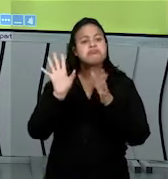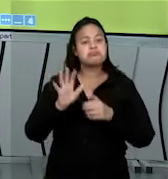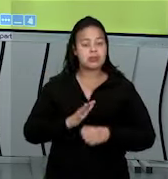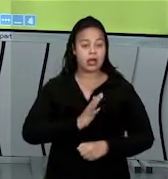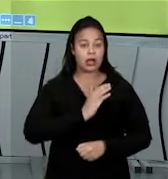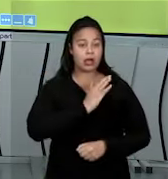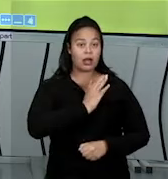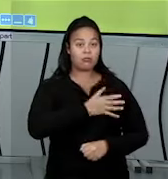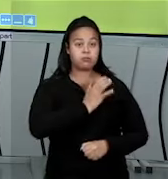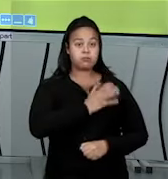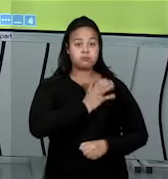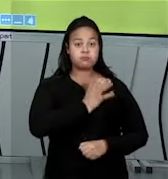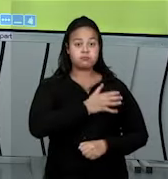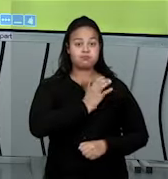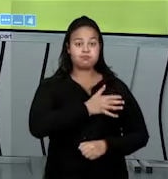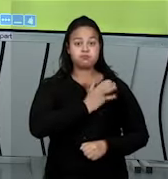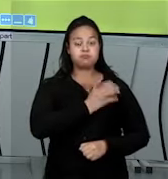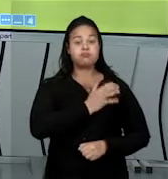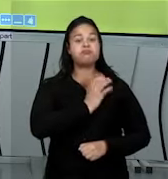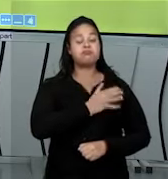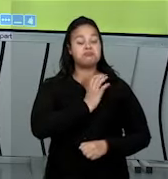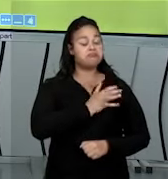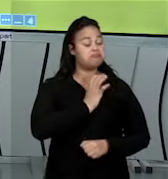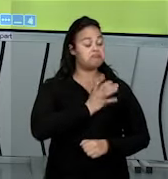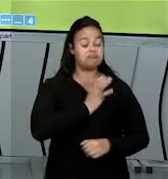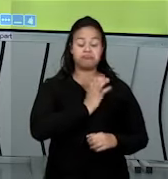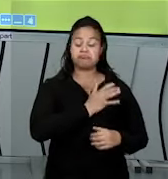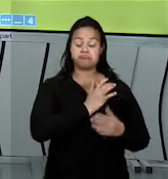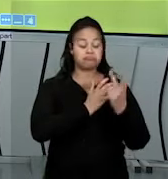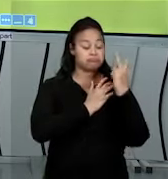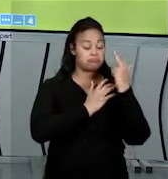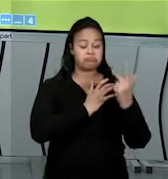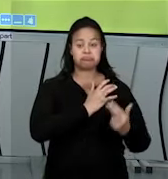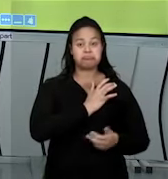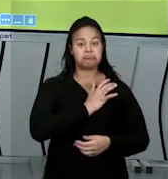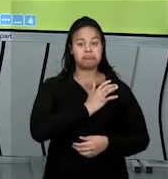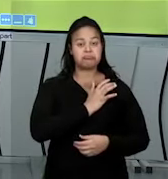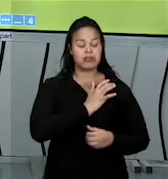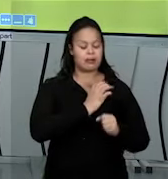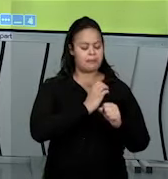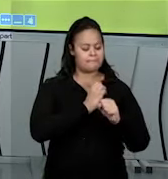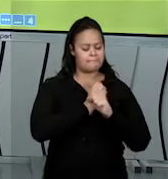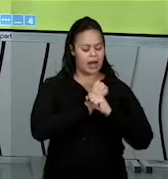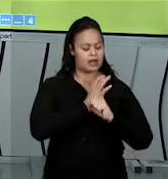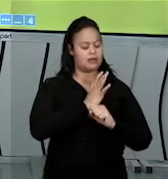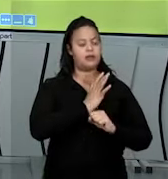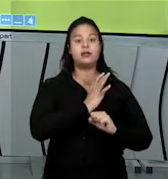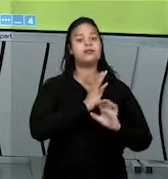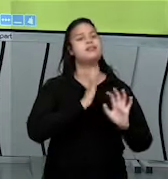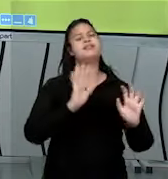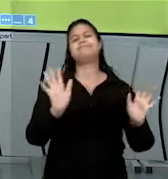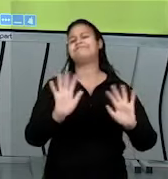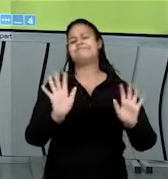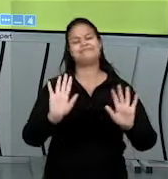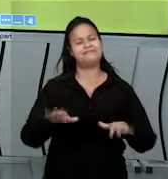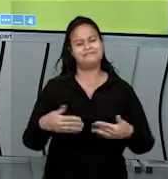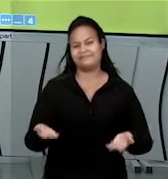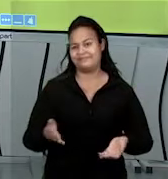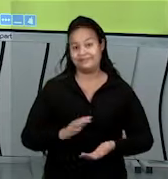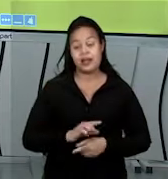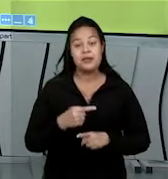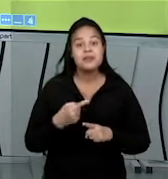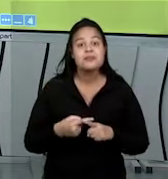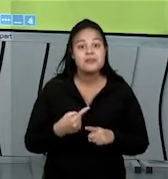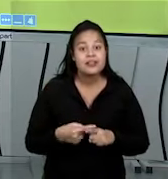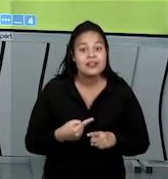batendo também é involuntário. Você fala, para coração, ele não para de bater. Por quê? Porque é